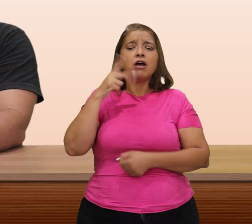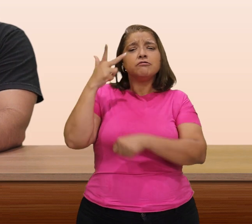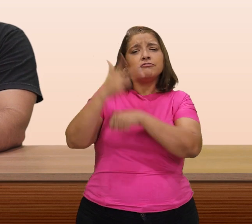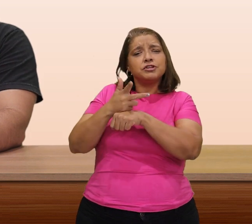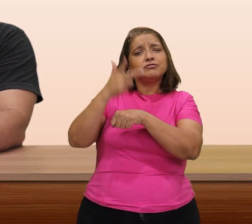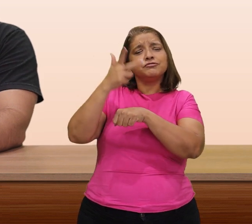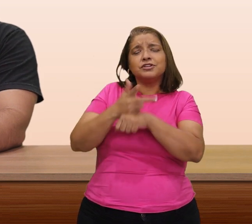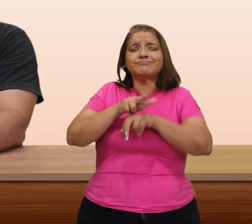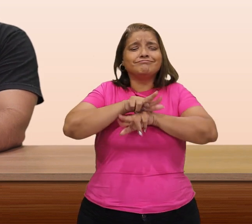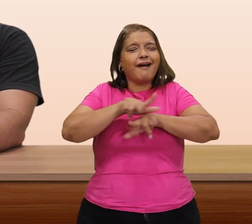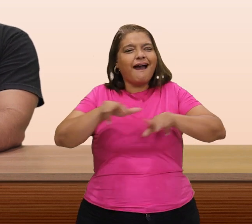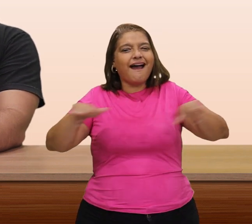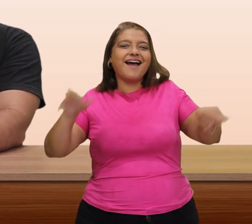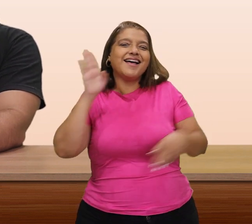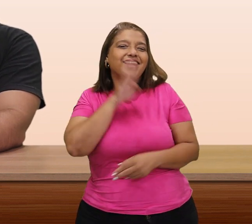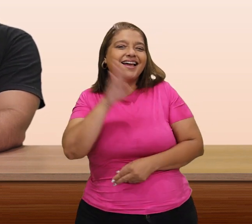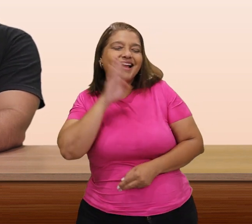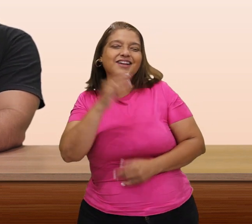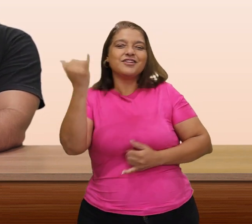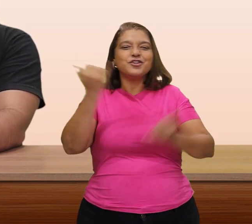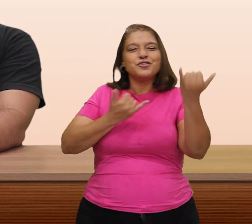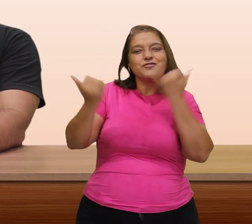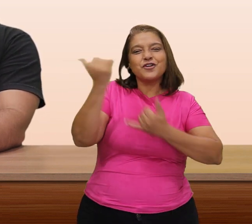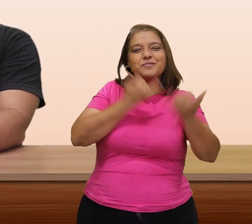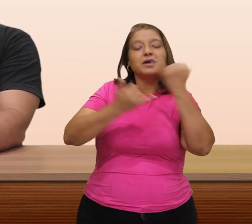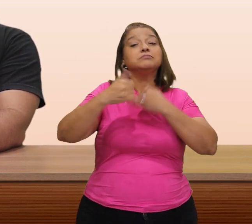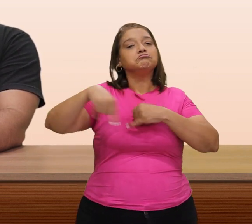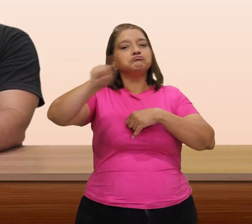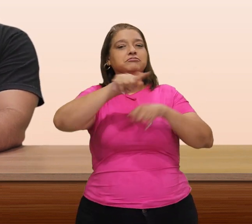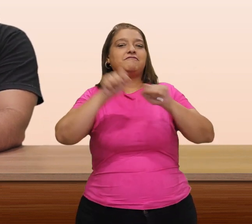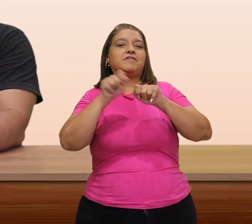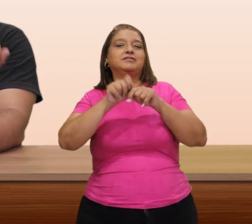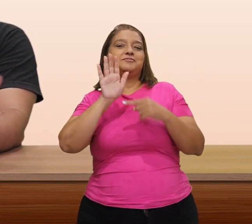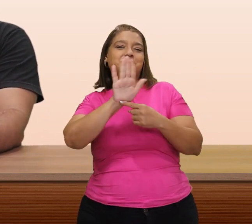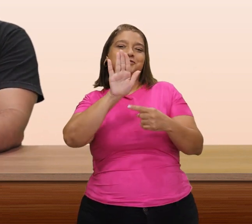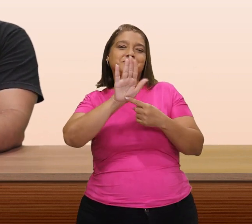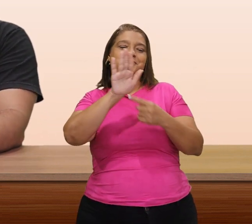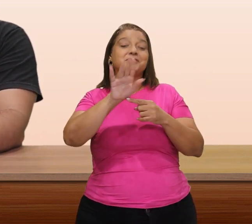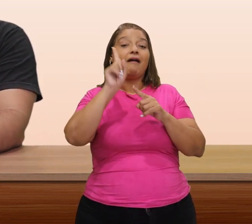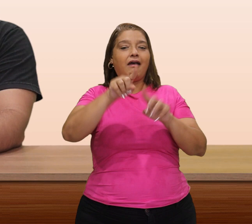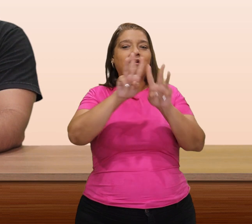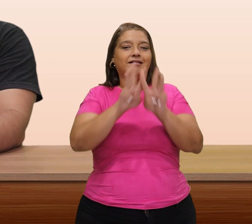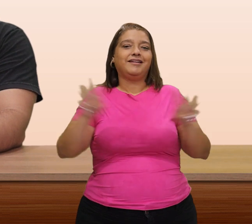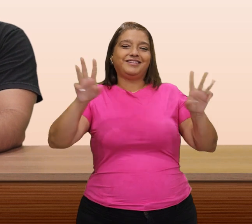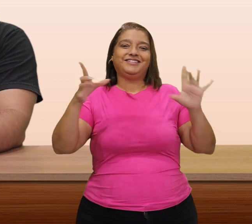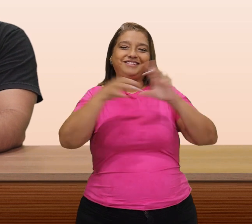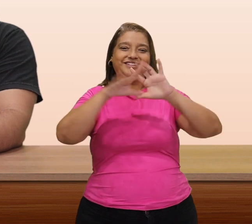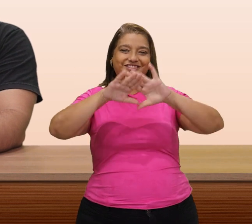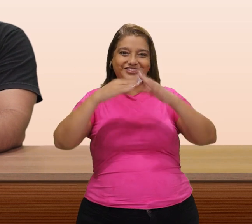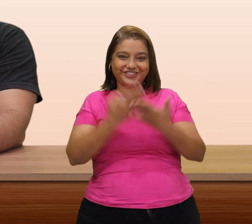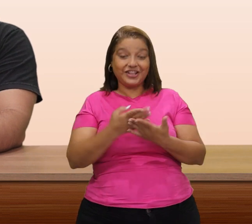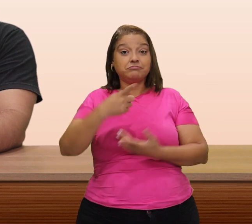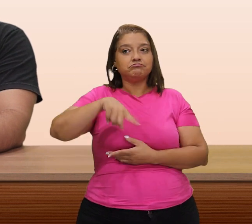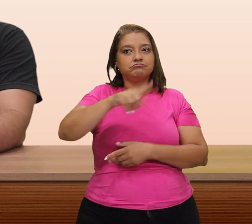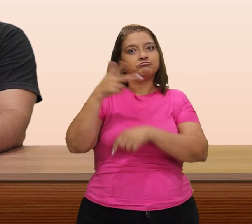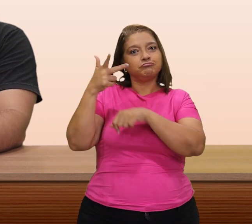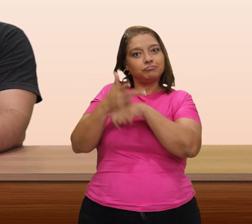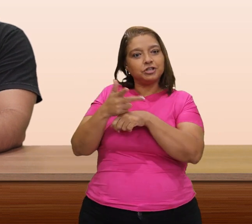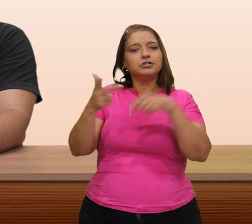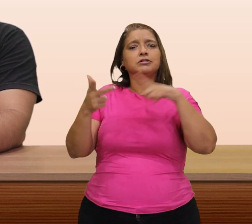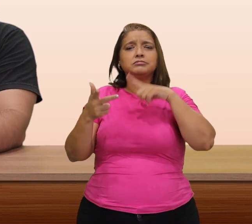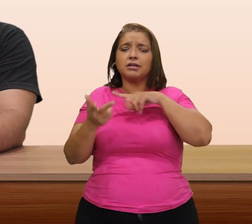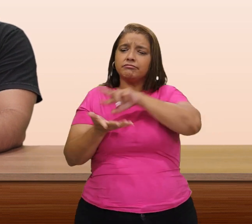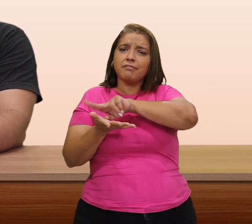São videoaulas bem legais, informativas, feitas para atividades do portal Conexão Escola. Os vídeos vão